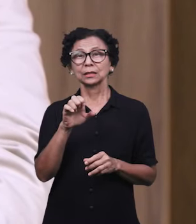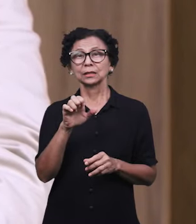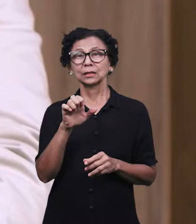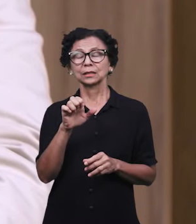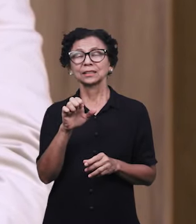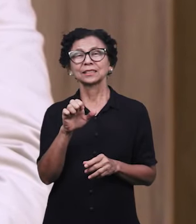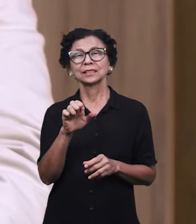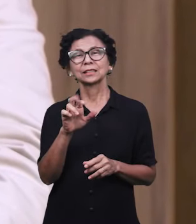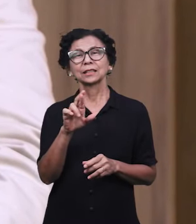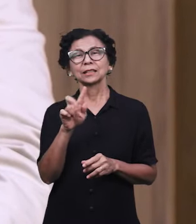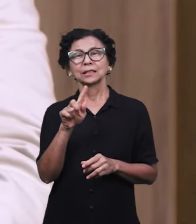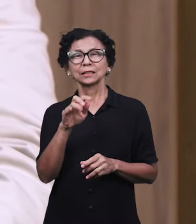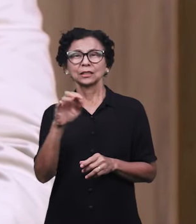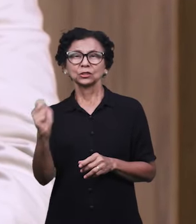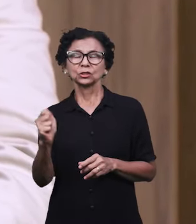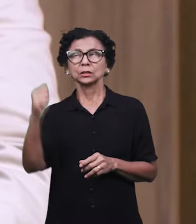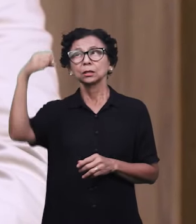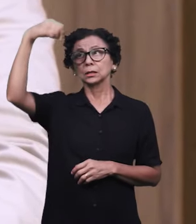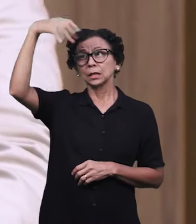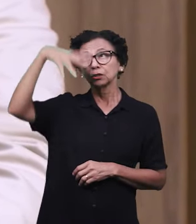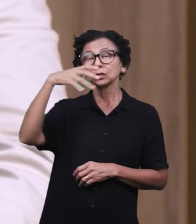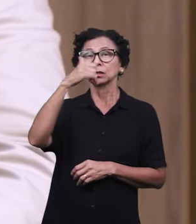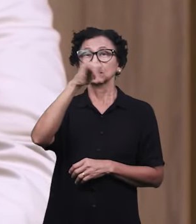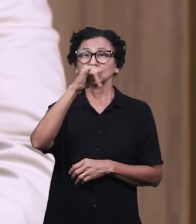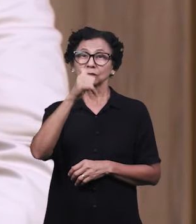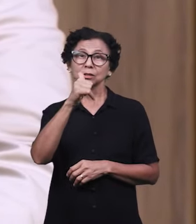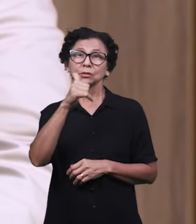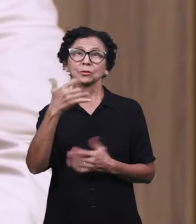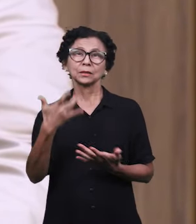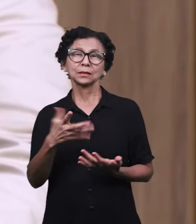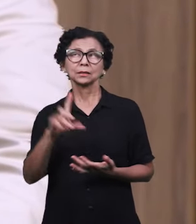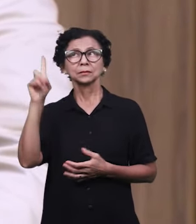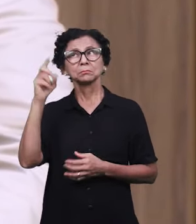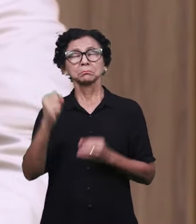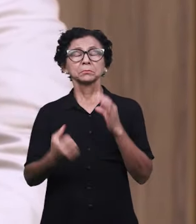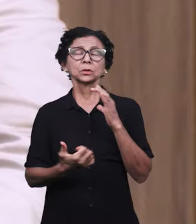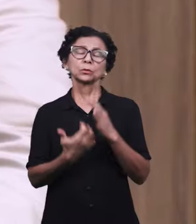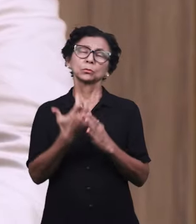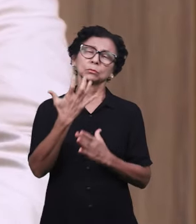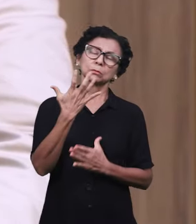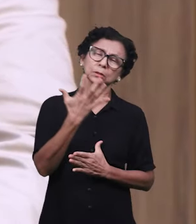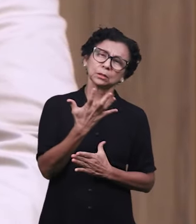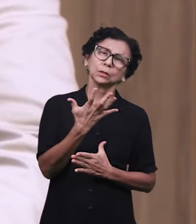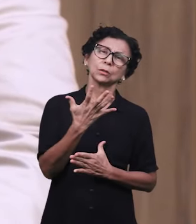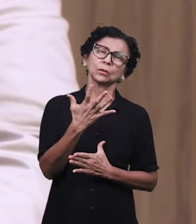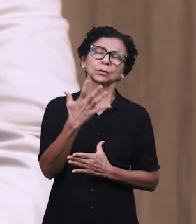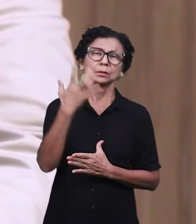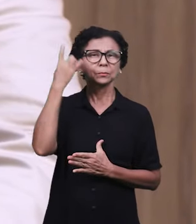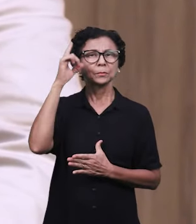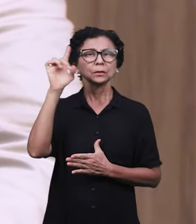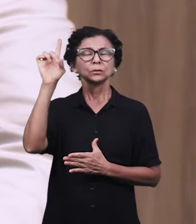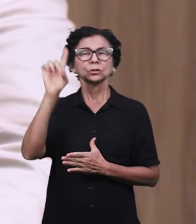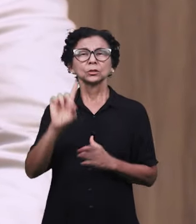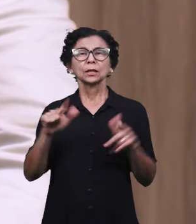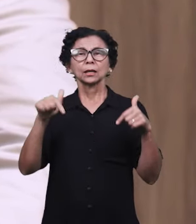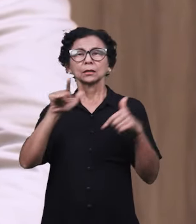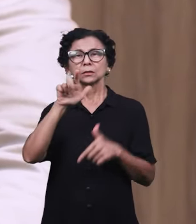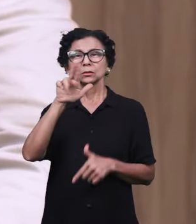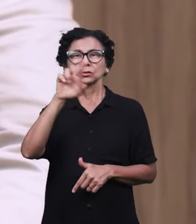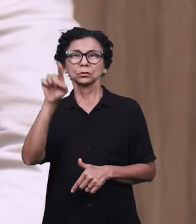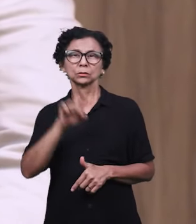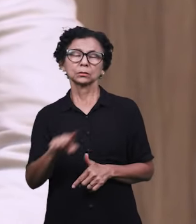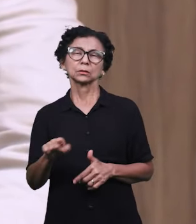nós aprendemos ao longo do tempo a manipular essa energia de forma que hoje nós utilizamos muitos recursos